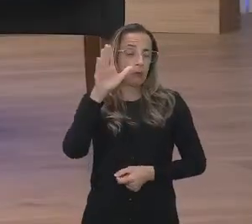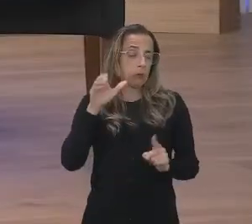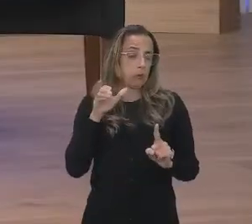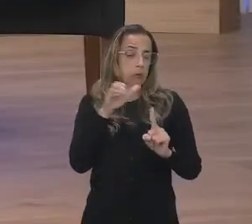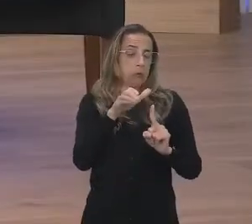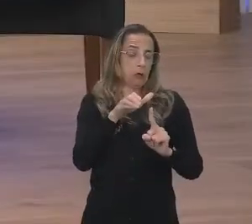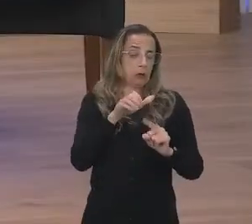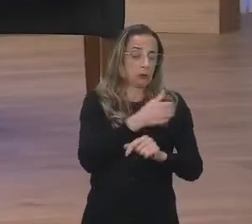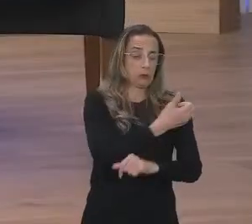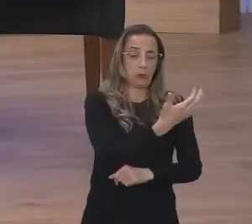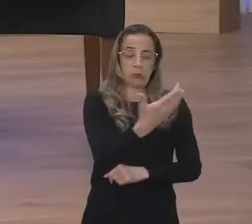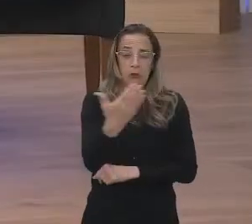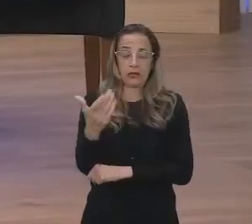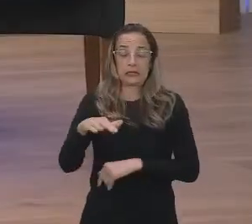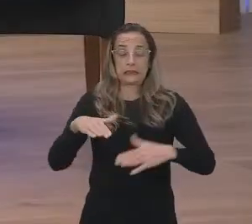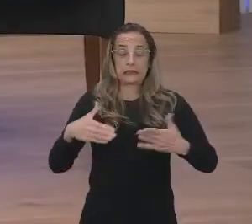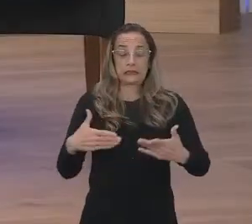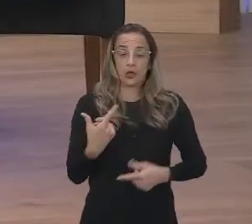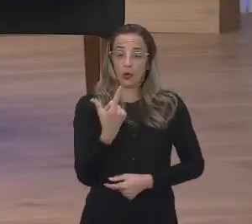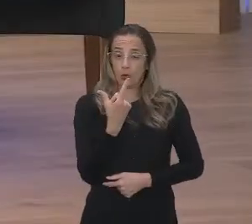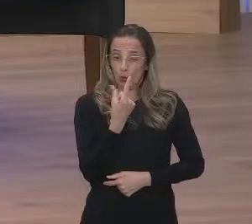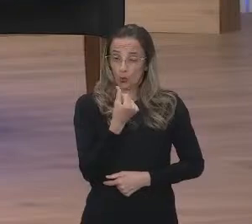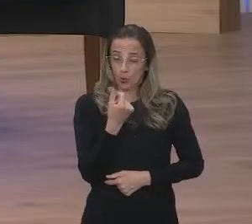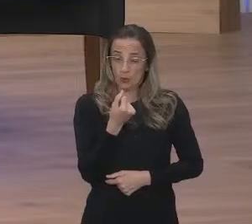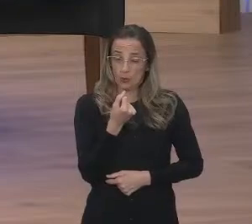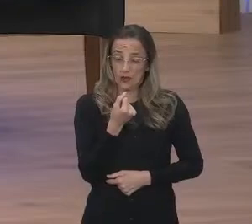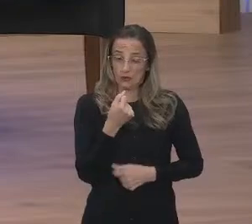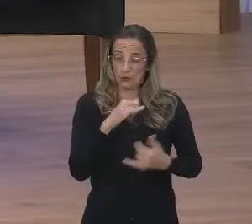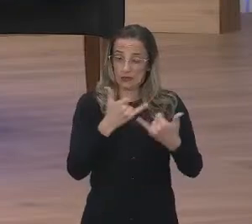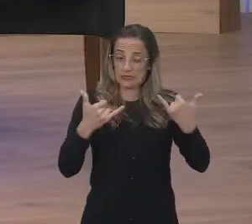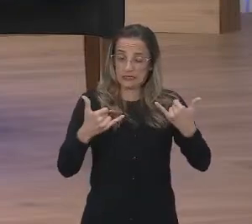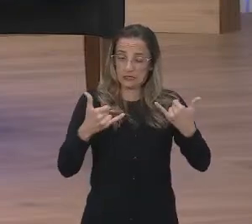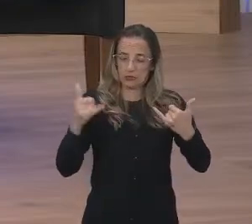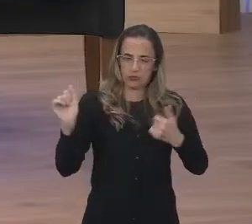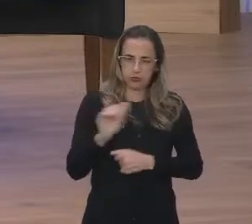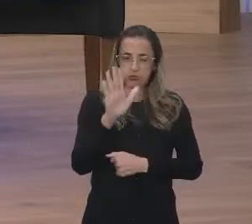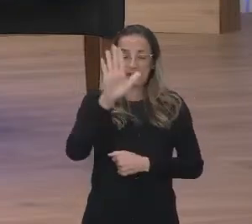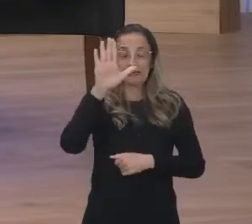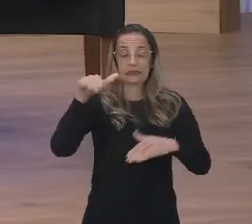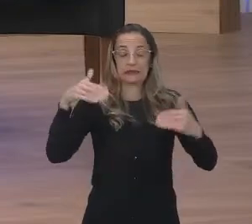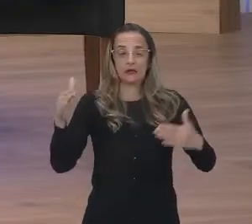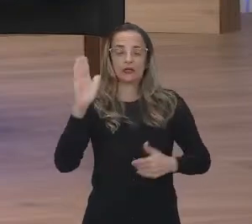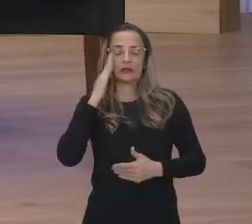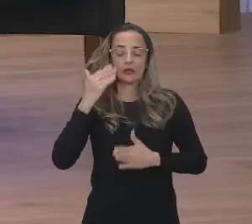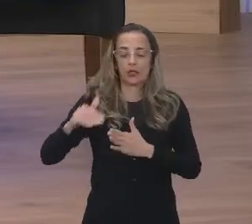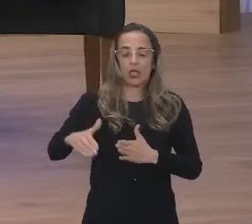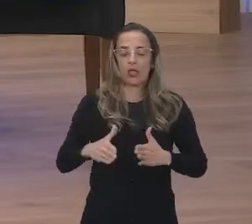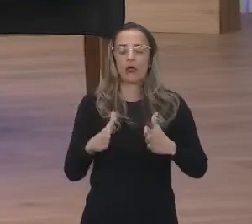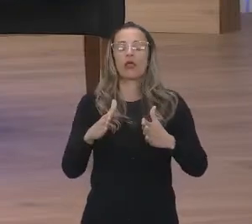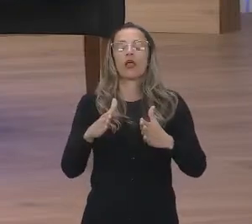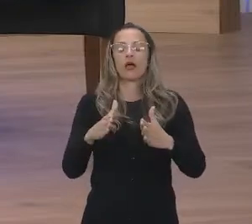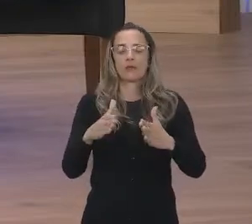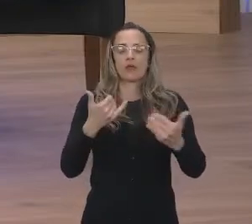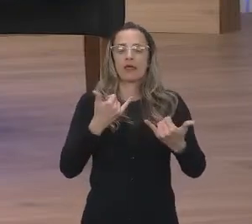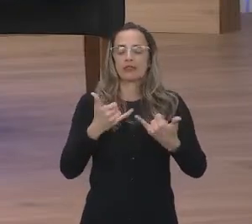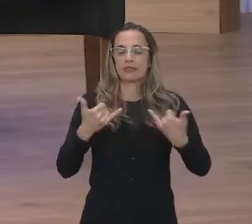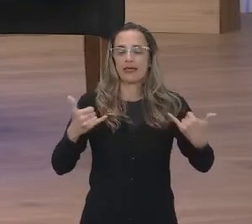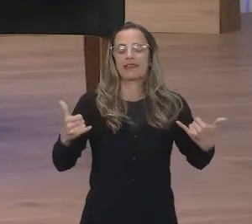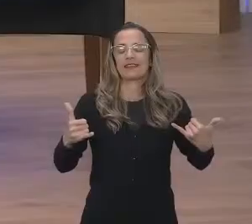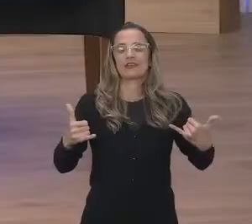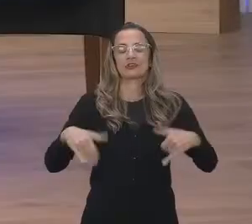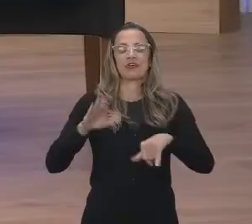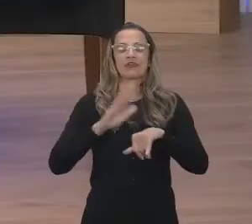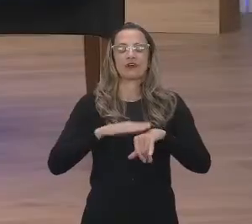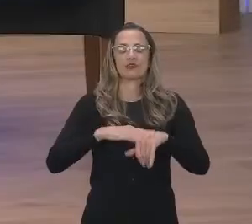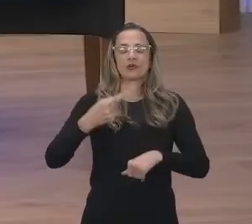impacto ambiental muito maior, então o preço dessa energia ela é mais cara. Então entender o caminho dessa energia faz a gente ter